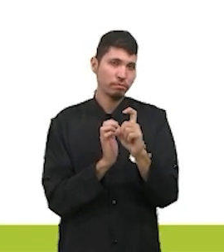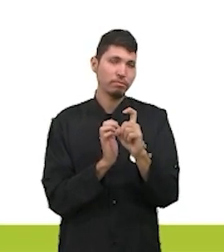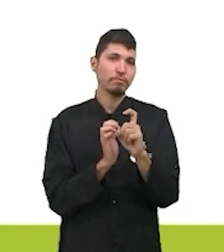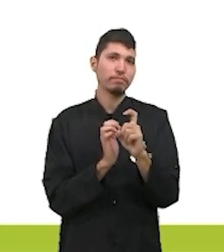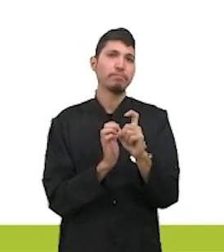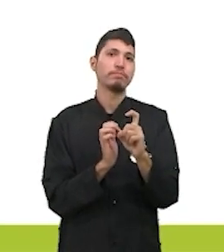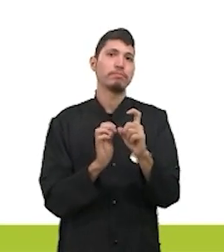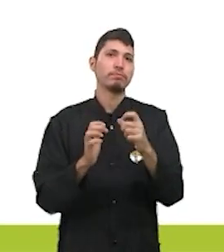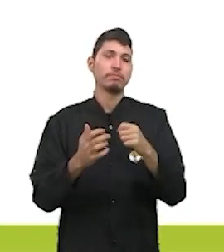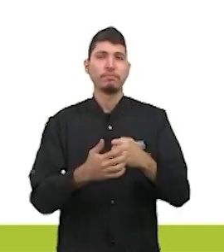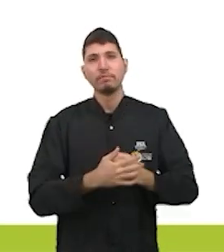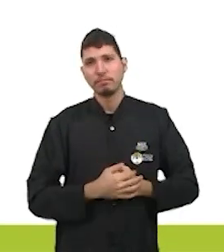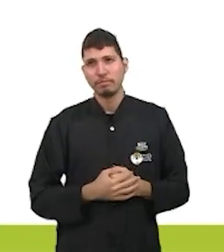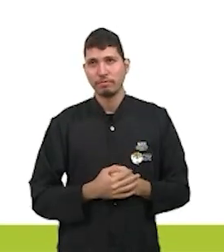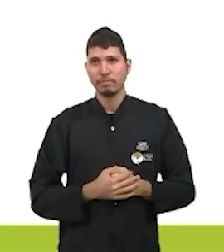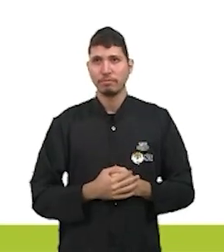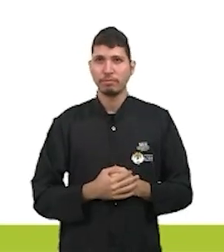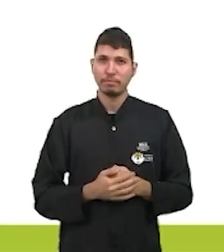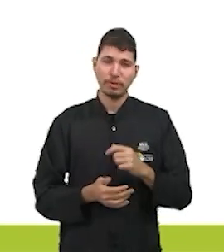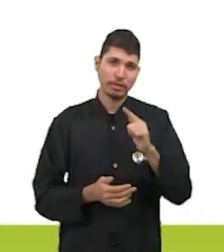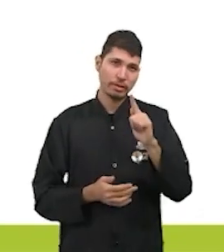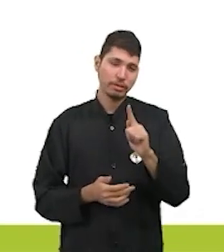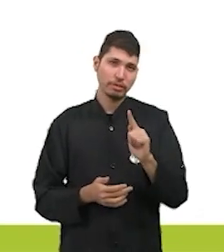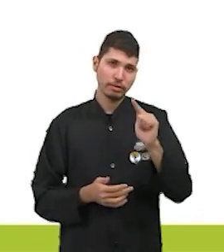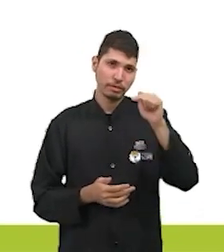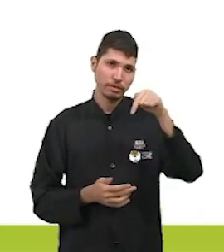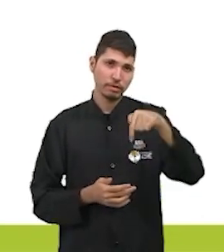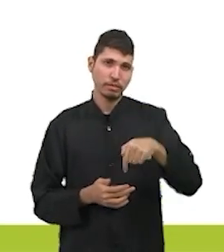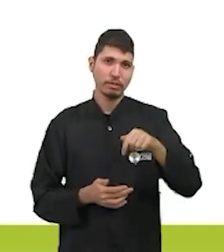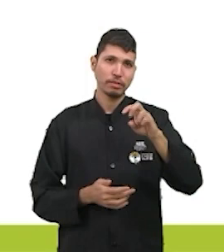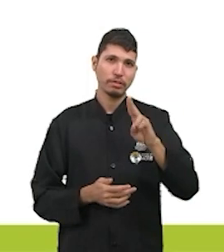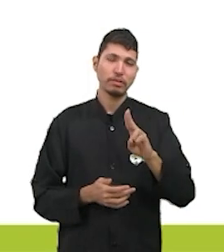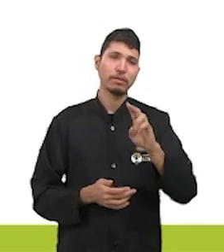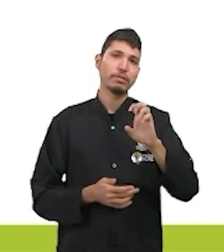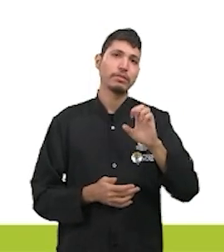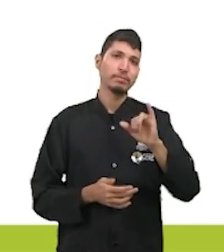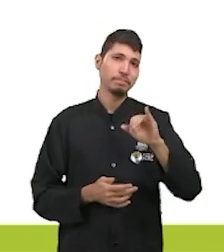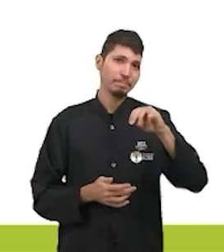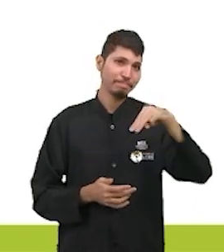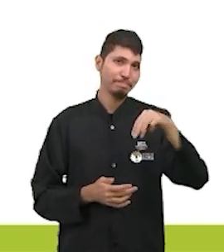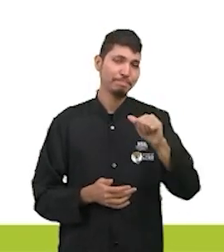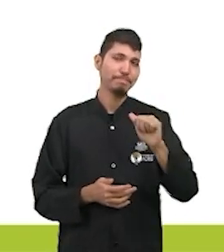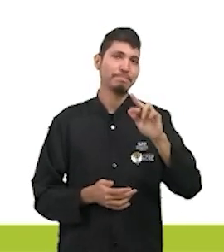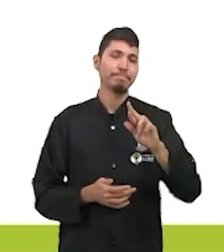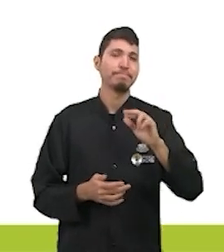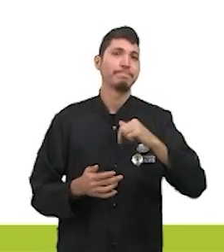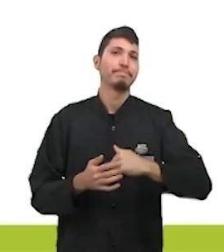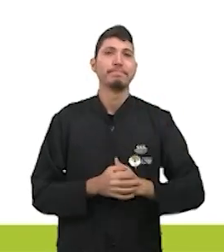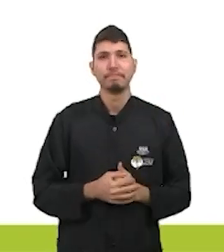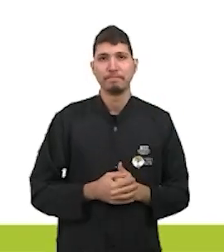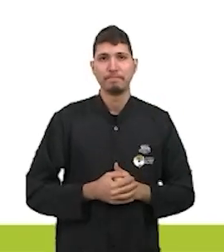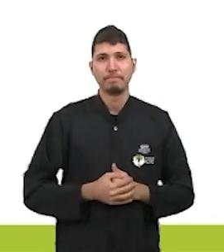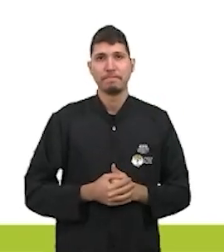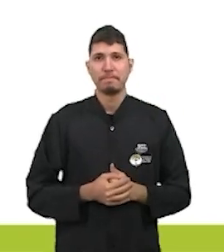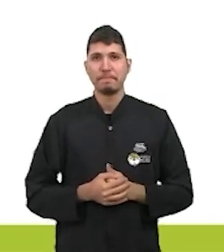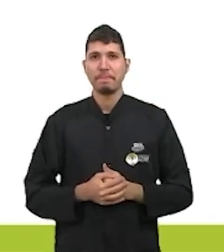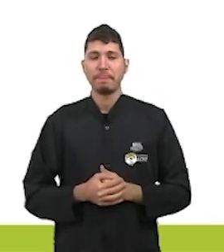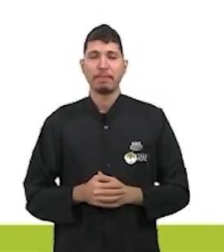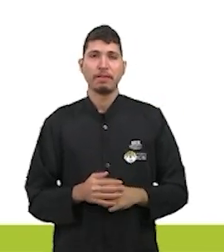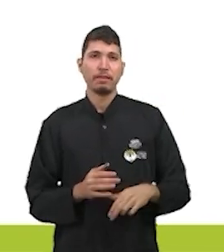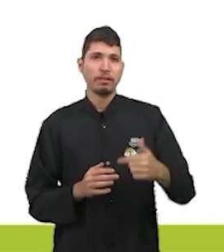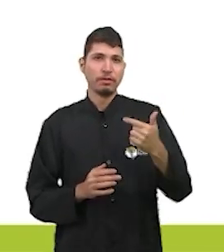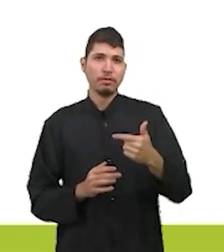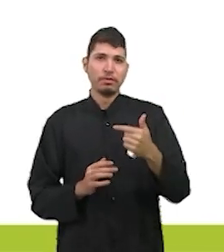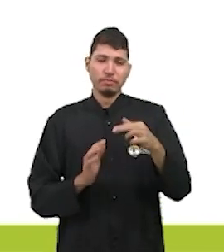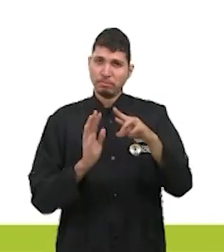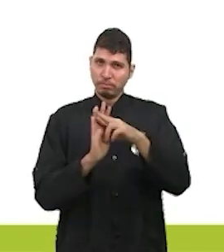Beleza, então a gente entendeu que vai ser em série. Agora vamos entender mais uma coisa. Como a gente está falando da segunda lei de Ohm, coloquei